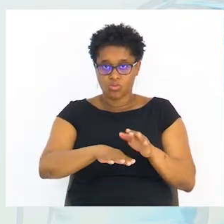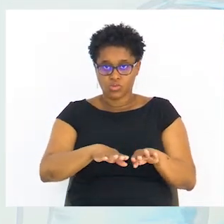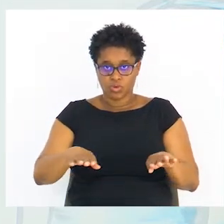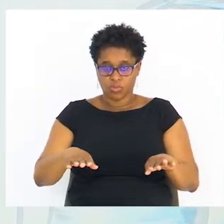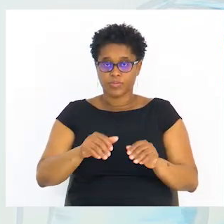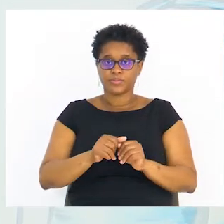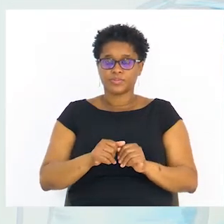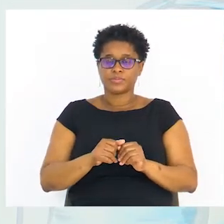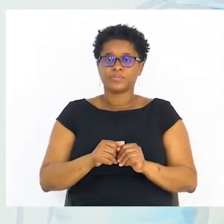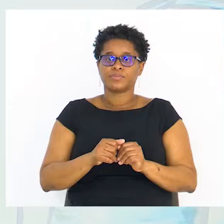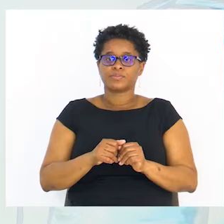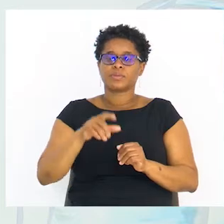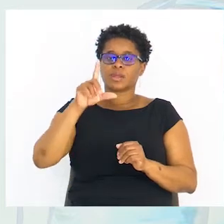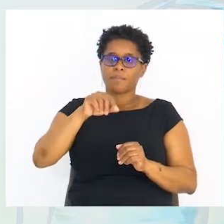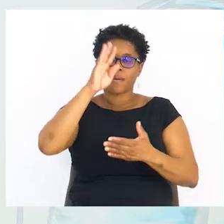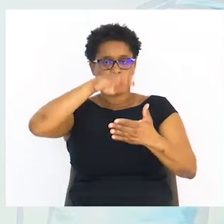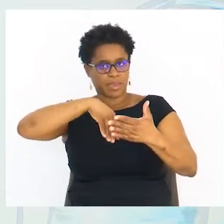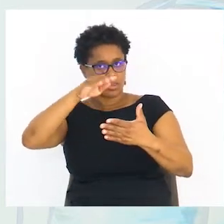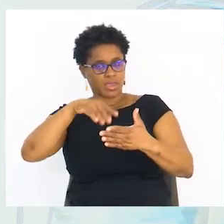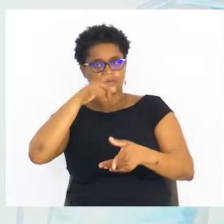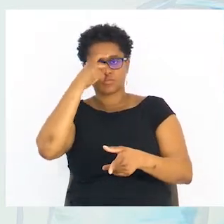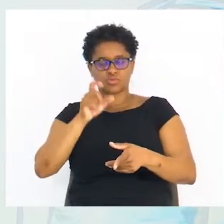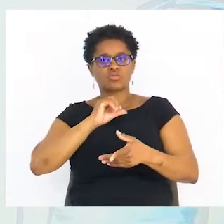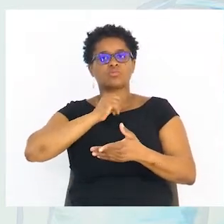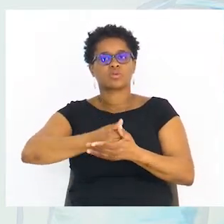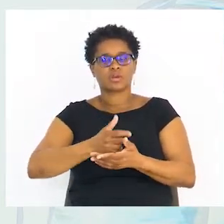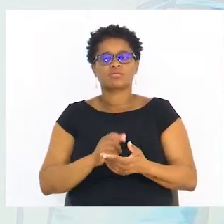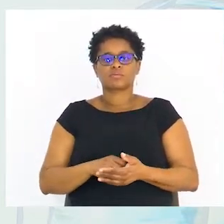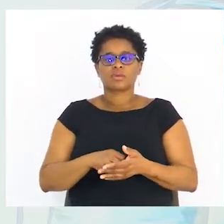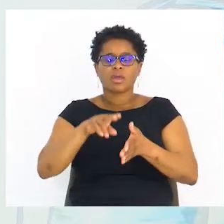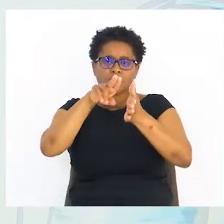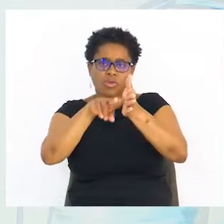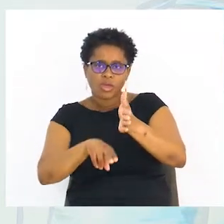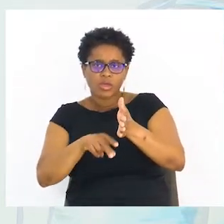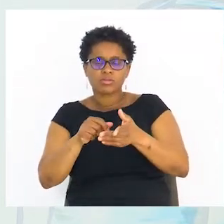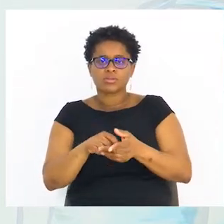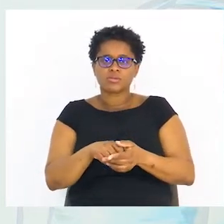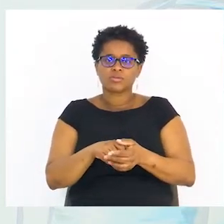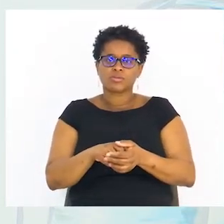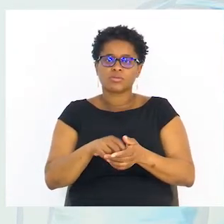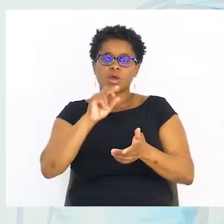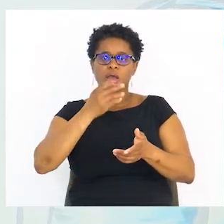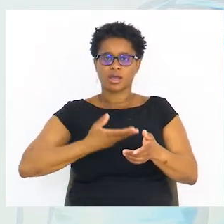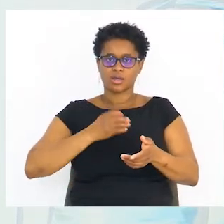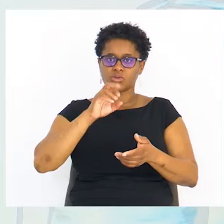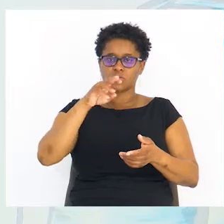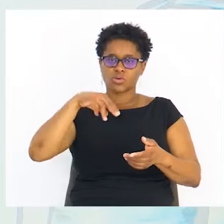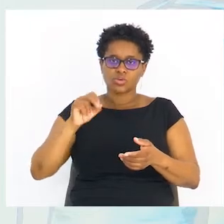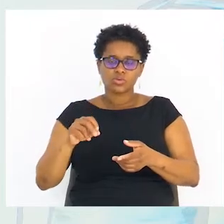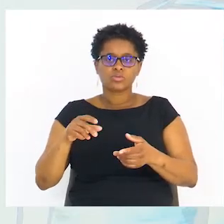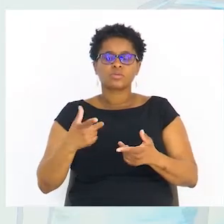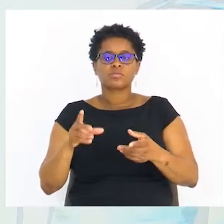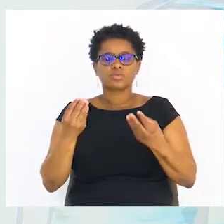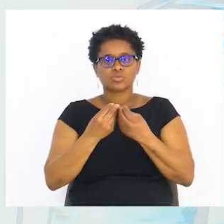né? E ainda pintavam os mortos eram enterrados com adornos ou com